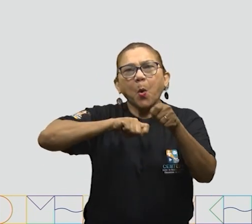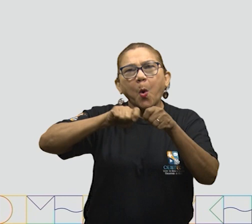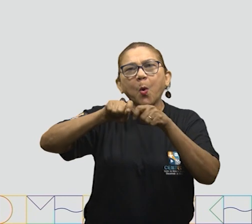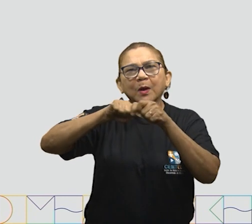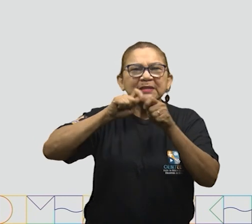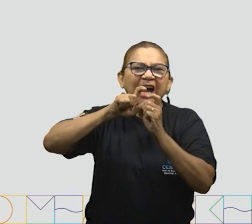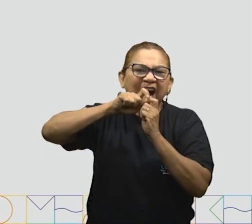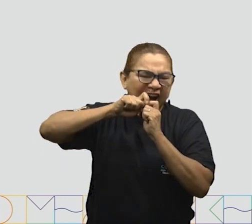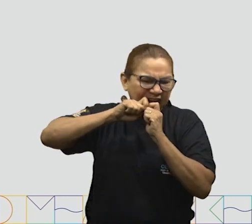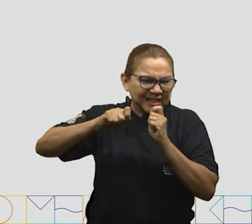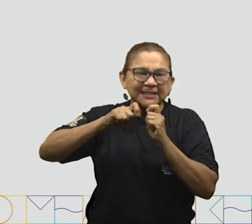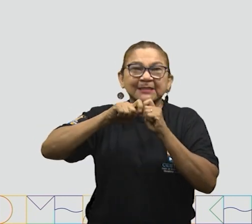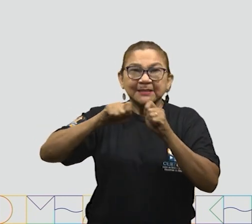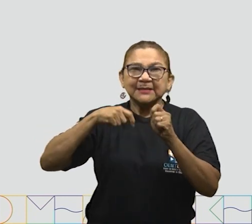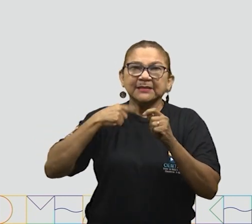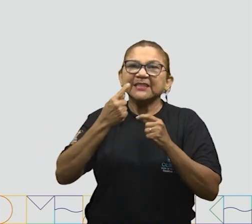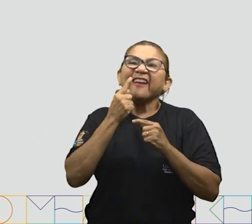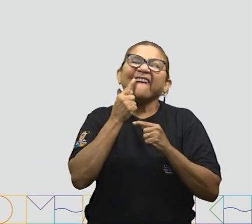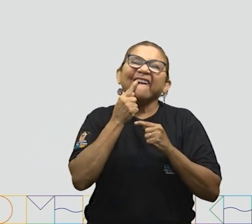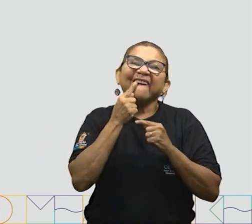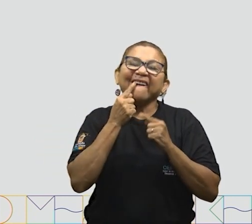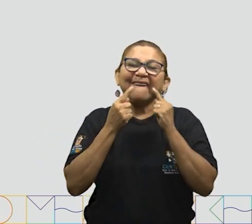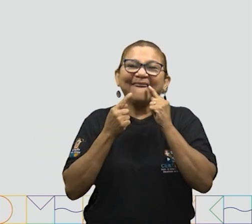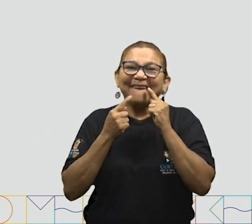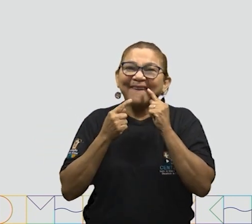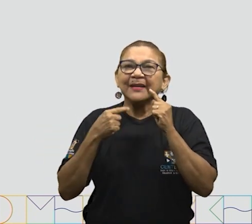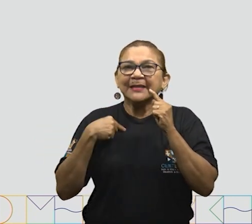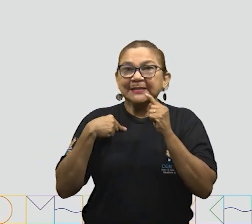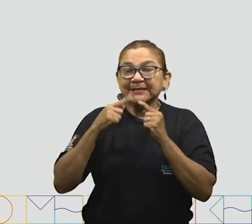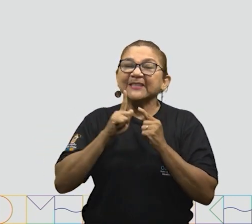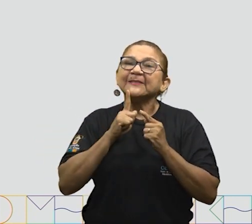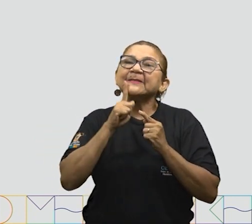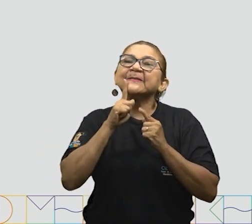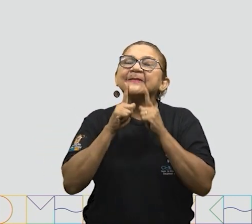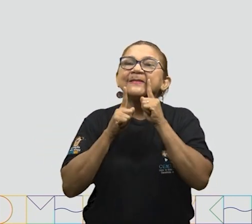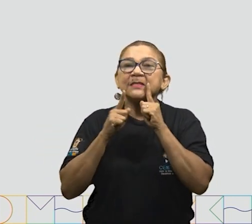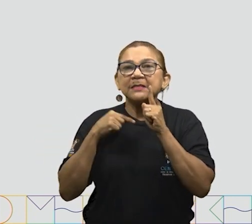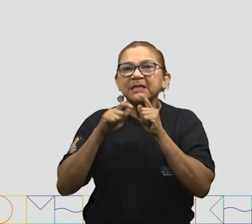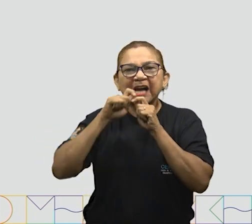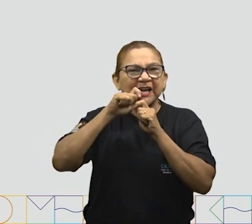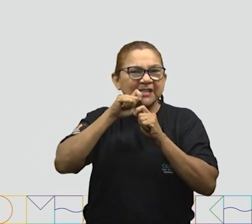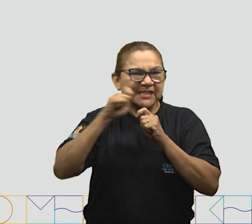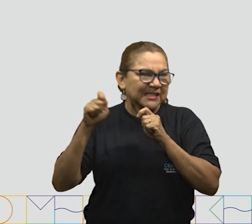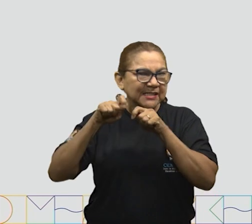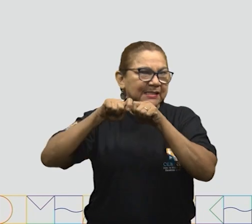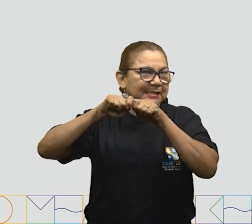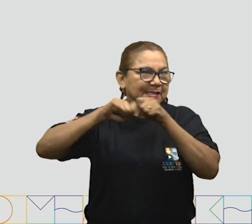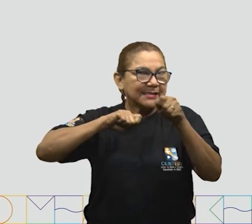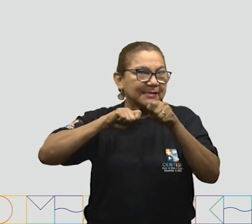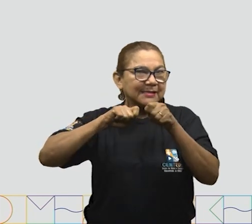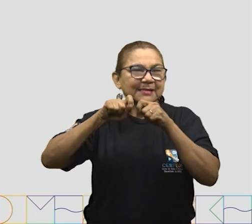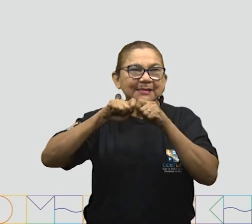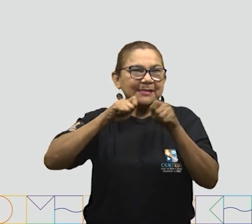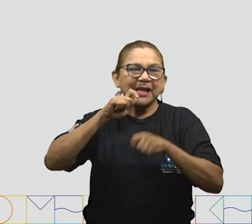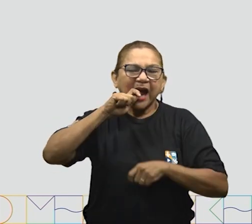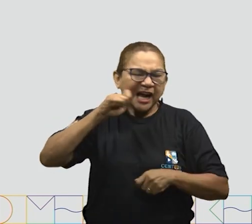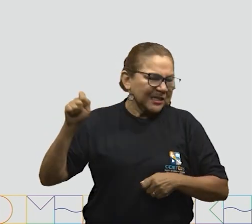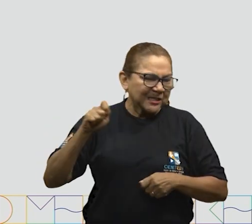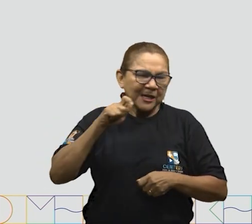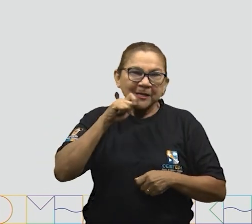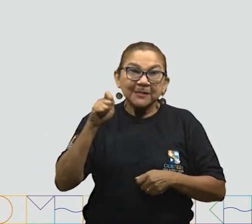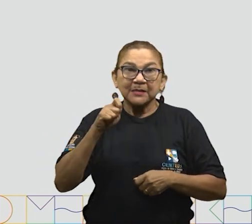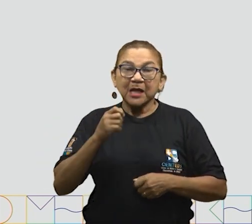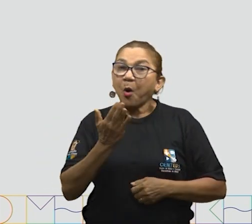dentes pontudos, que ficam ao lado dos dentes incisivos. Eles são responsáveis por rasgar os